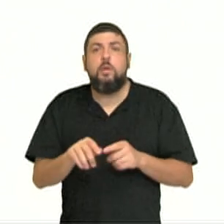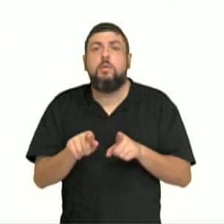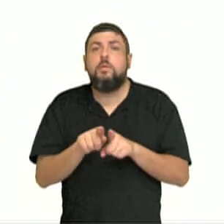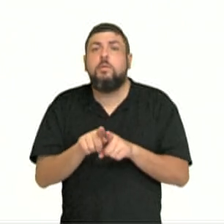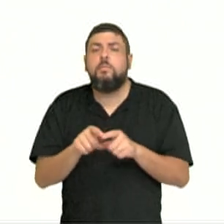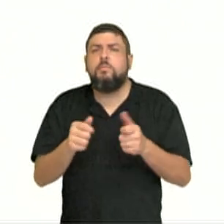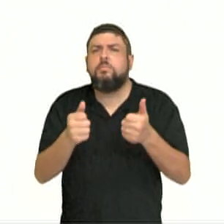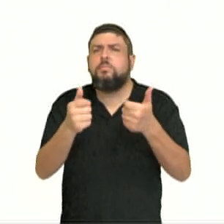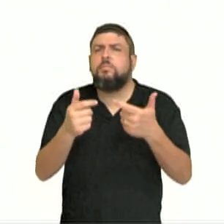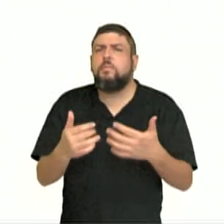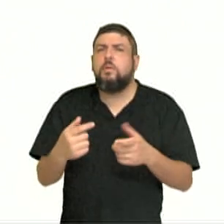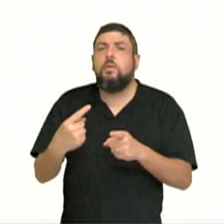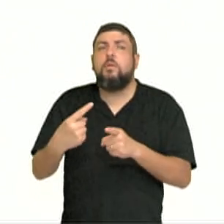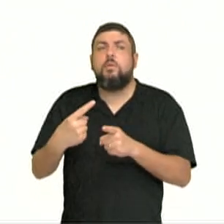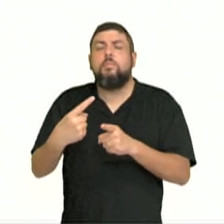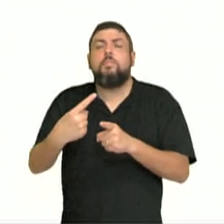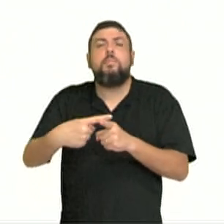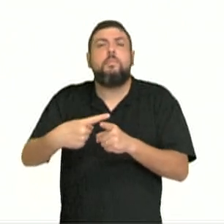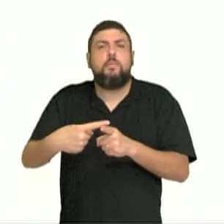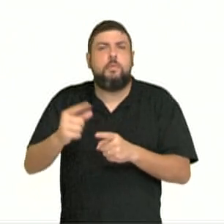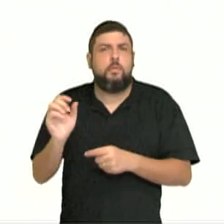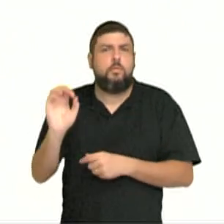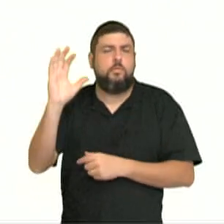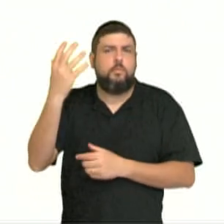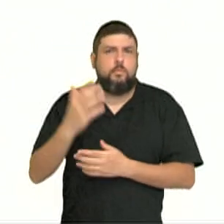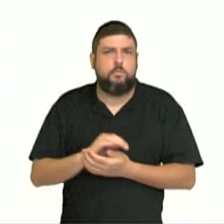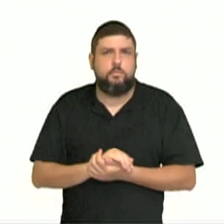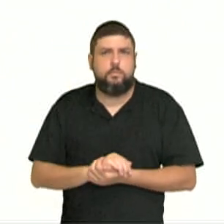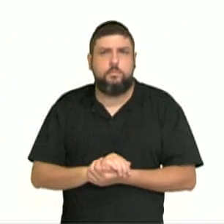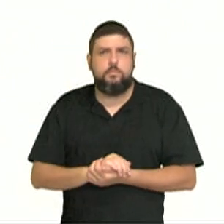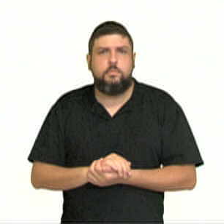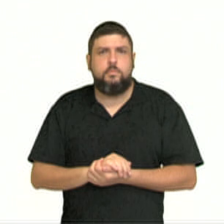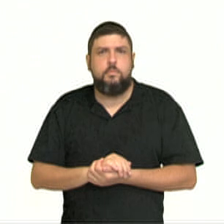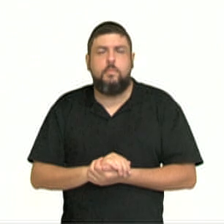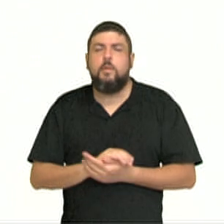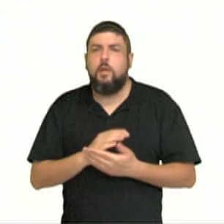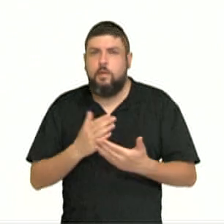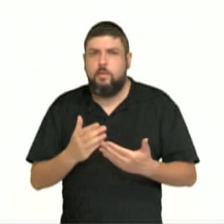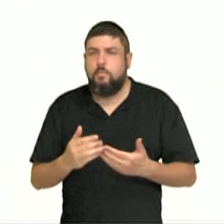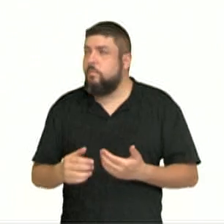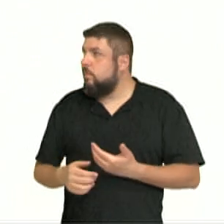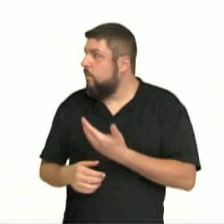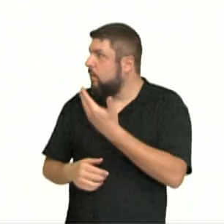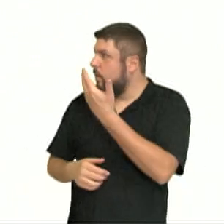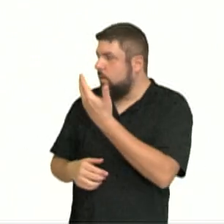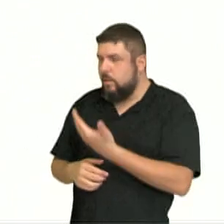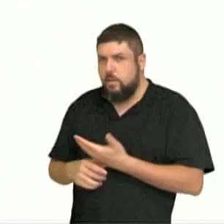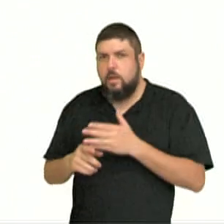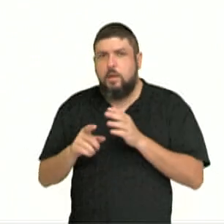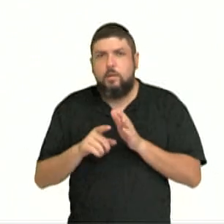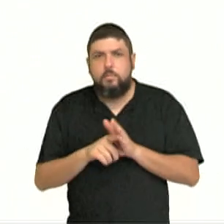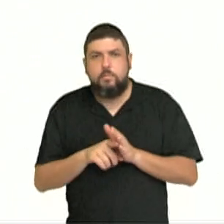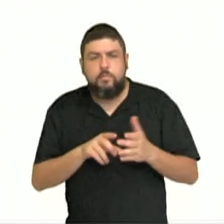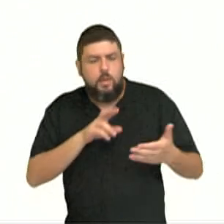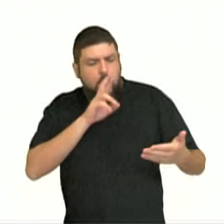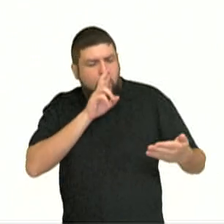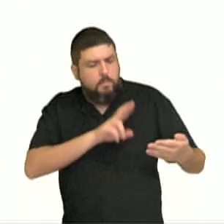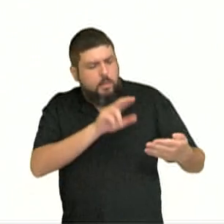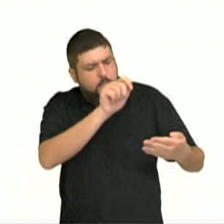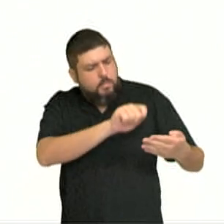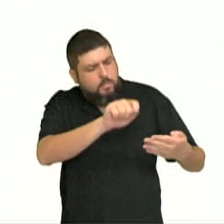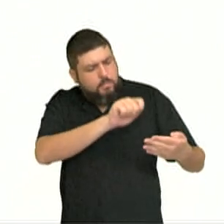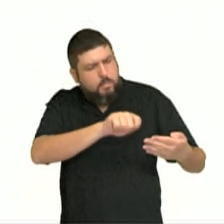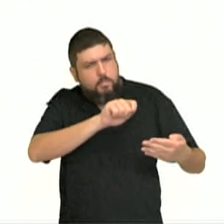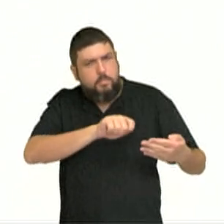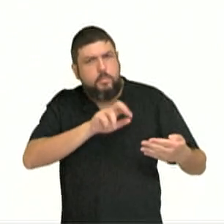sobre o porquê aquilo ali aconteceu. Né? Então, essas perguntinhas aqui são bem importantes. E elas, geralmente, elas